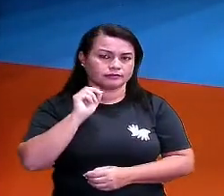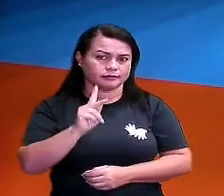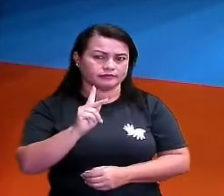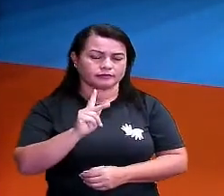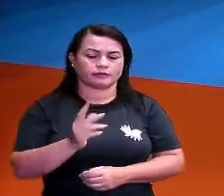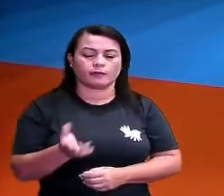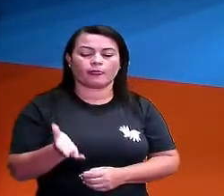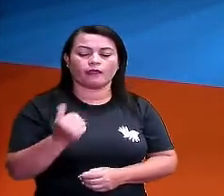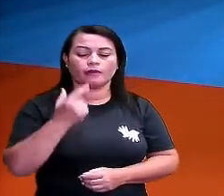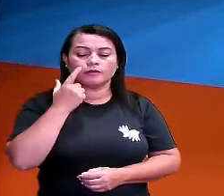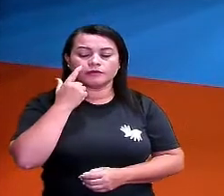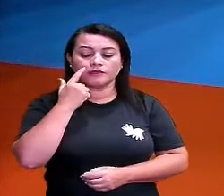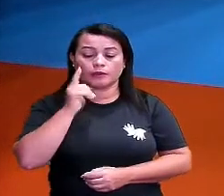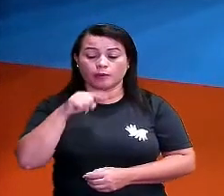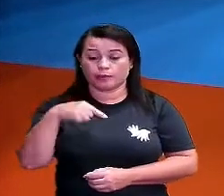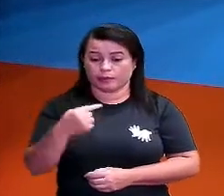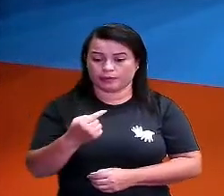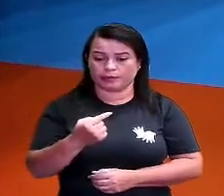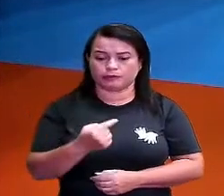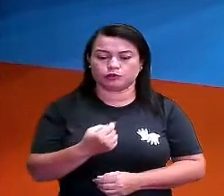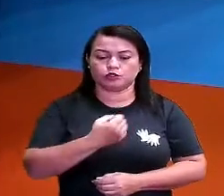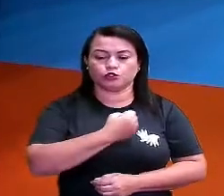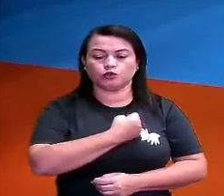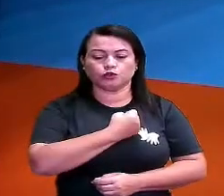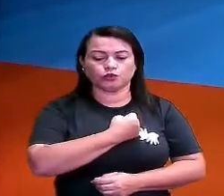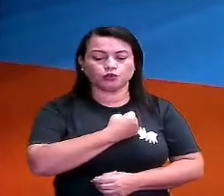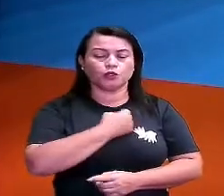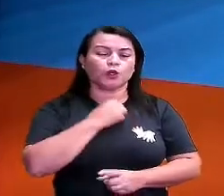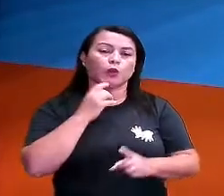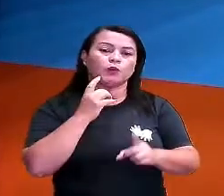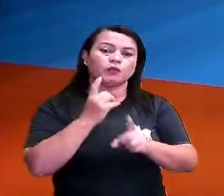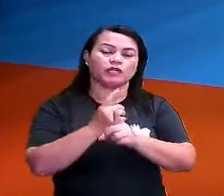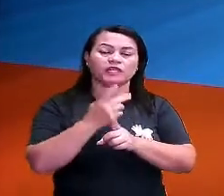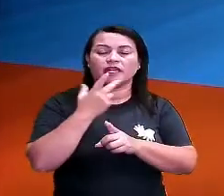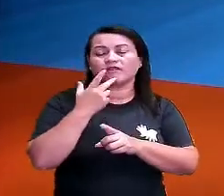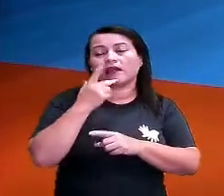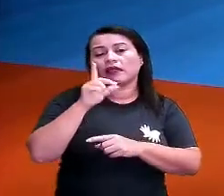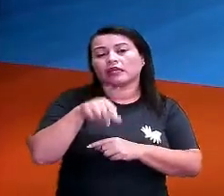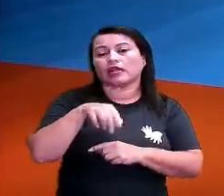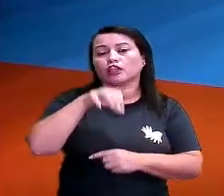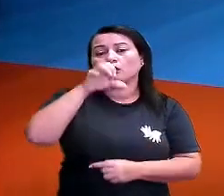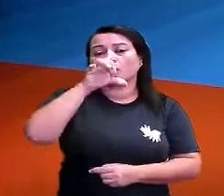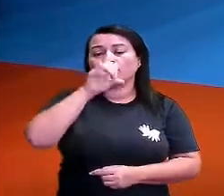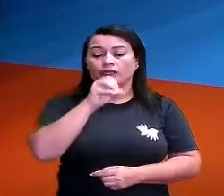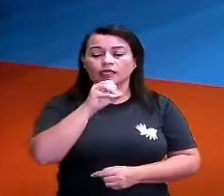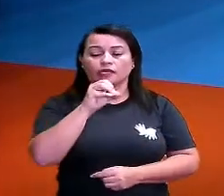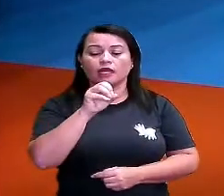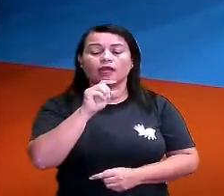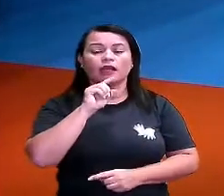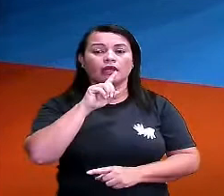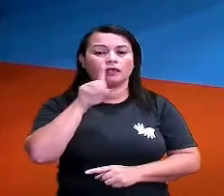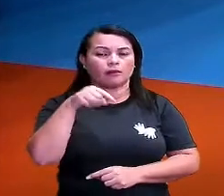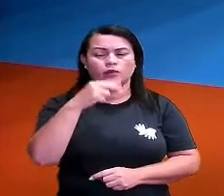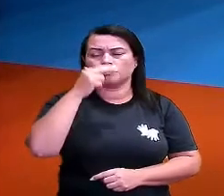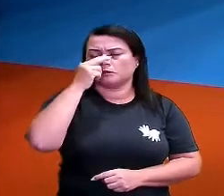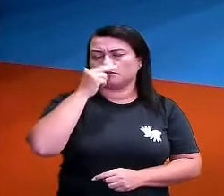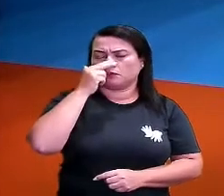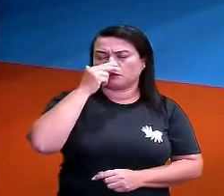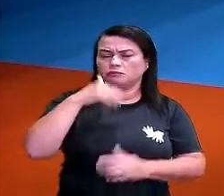Ok? Vamos ver o próximo número encontrado, que ele diz que é 90, e a gente vai fazer o